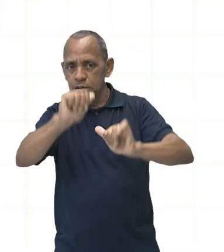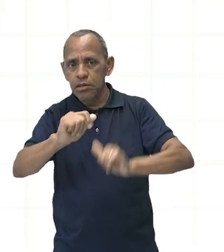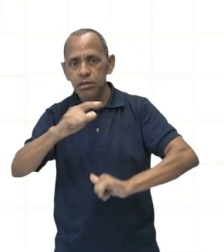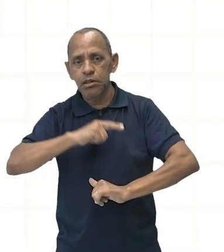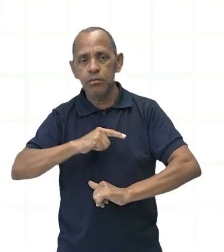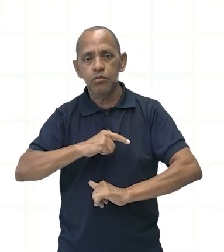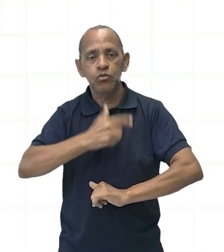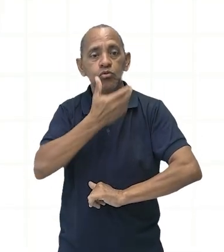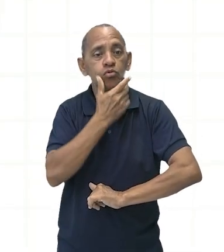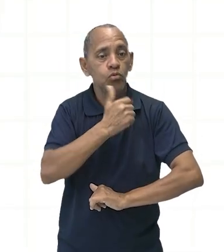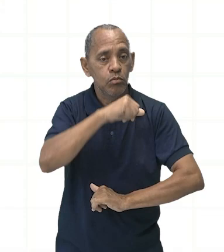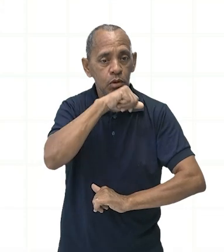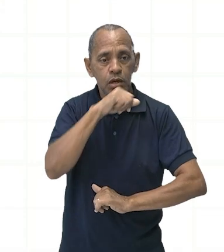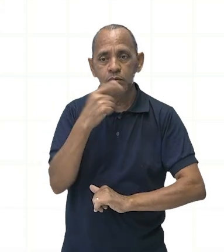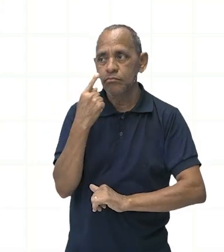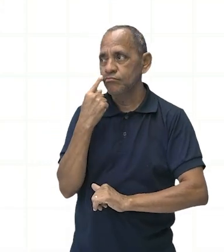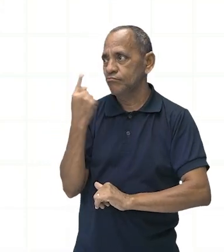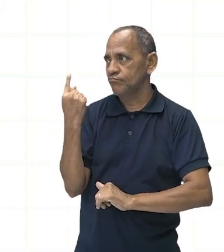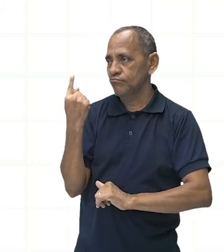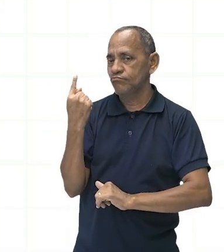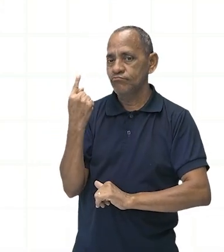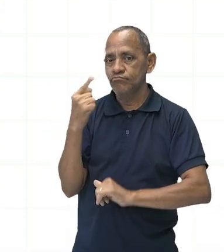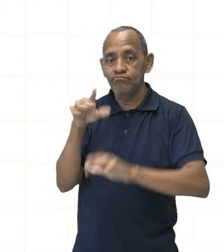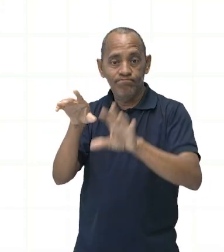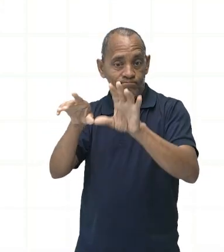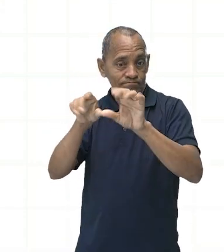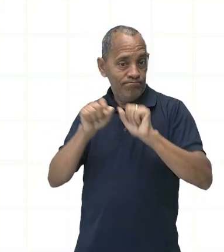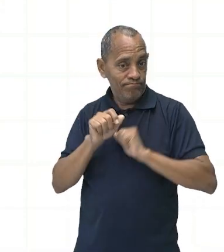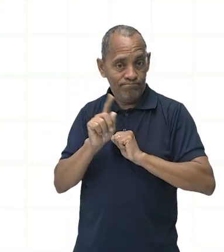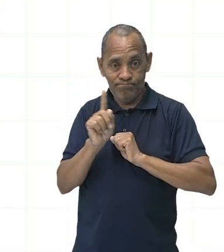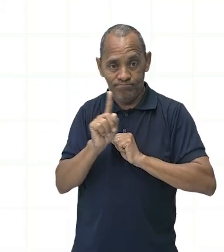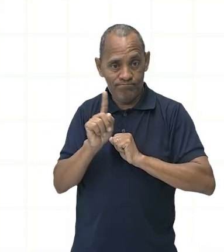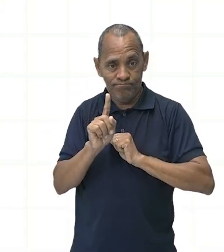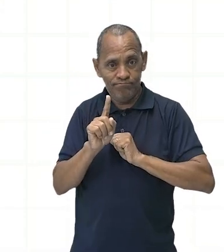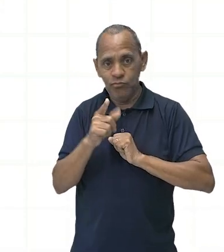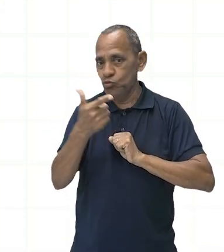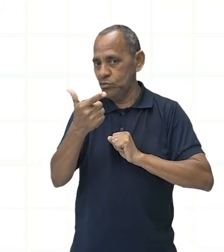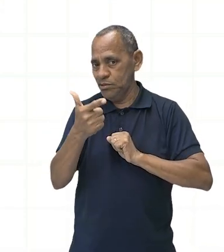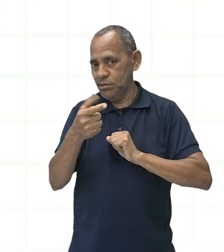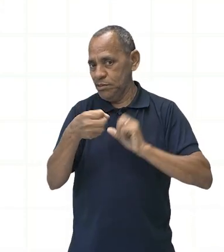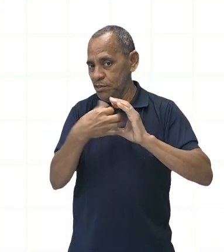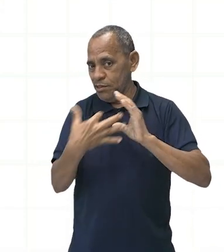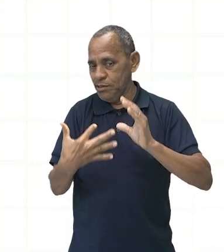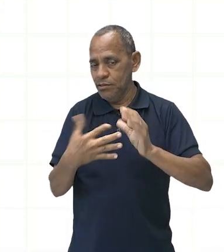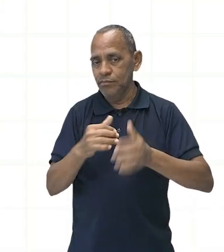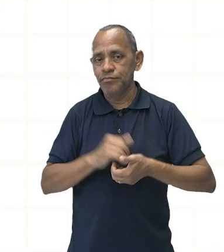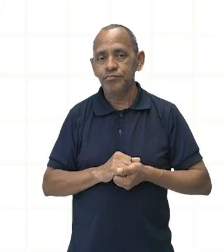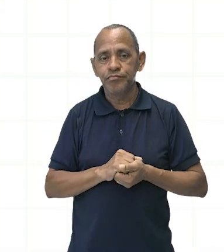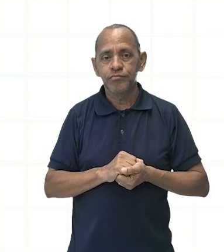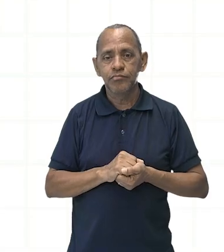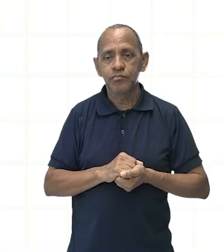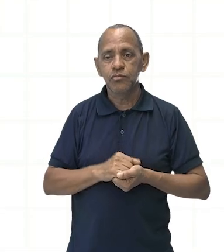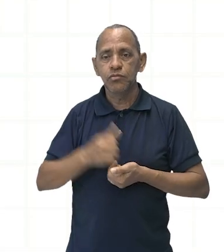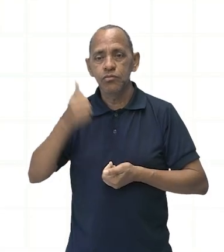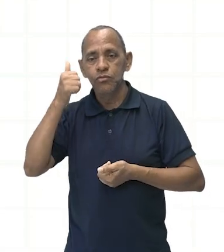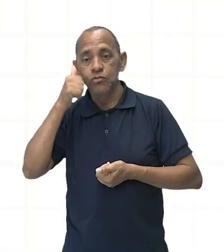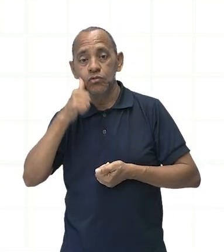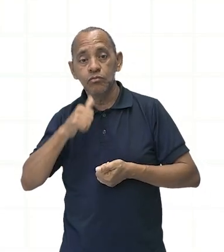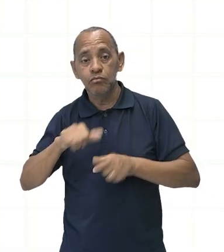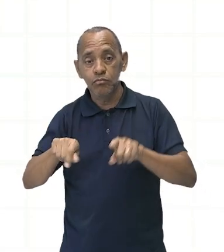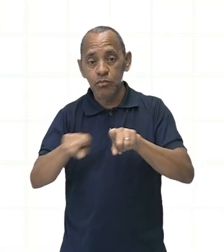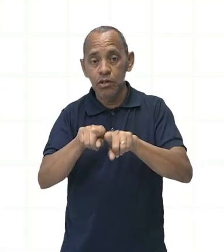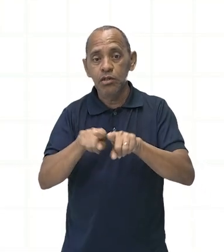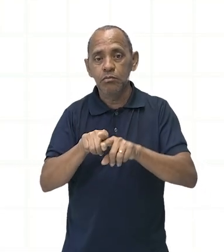temos um pai que está aqui, não afetado, então ele não carrega a característica. Temos uma mãe identificada